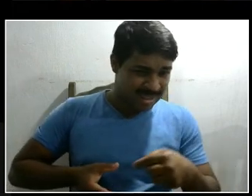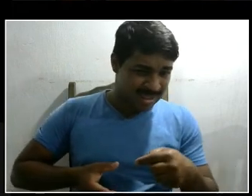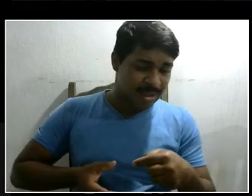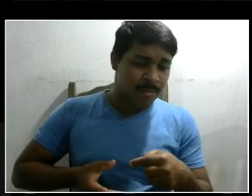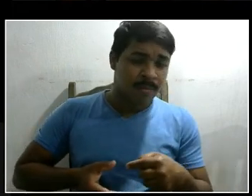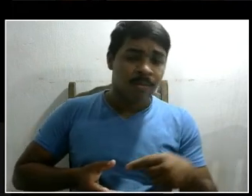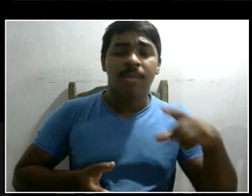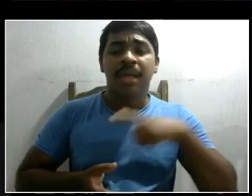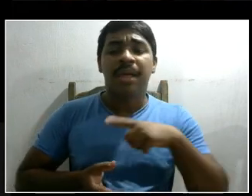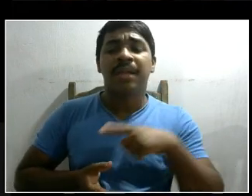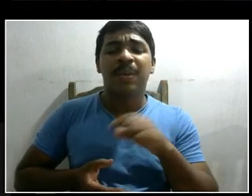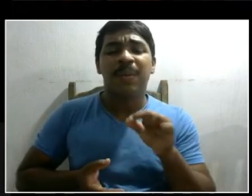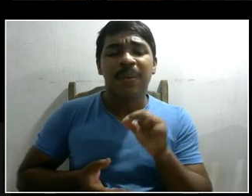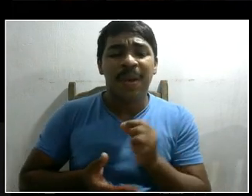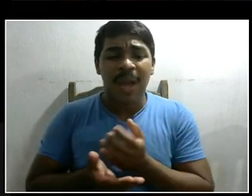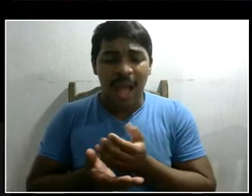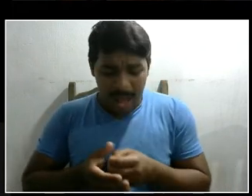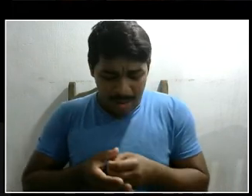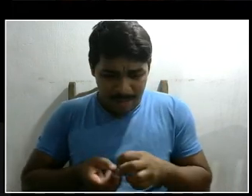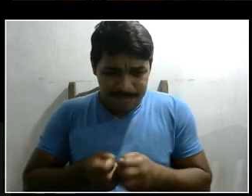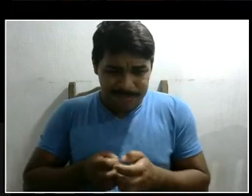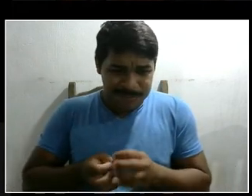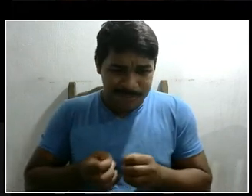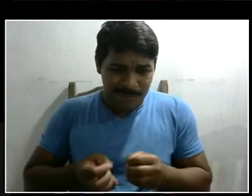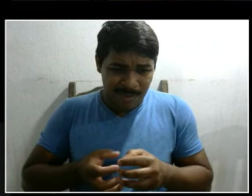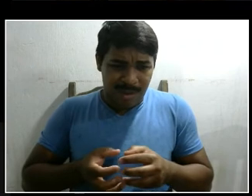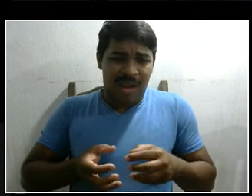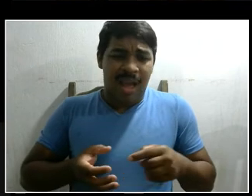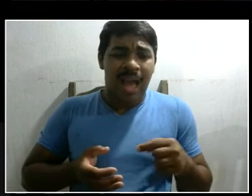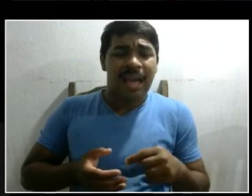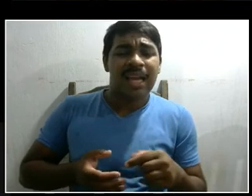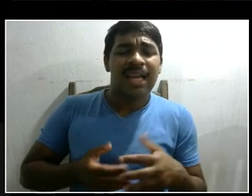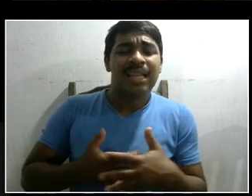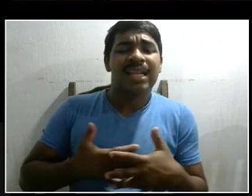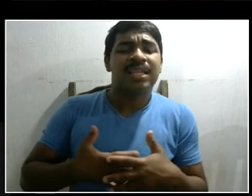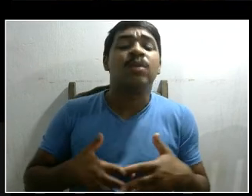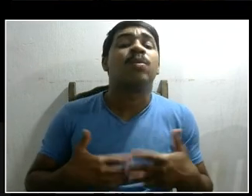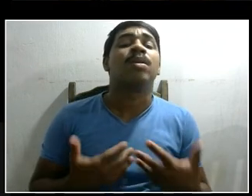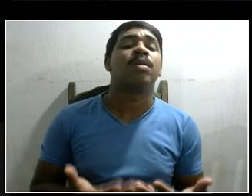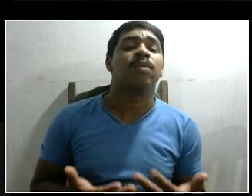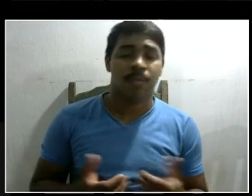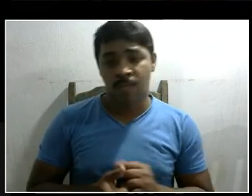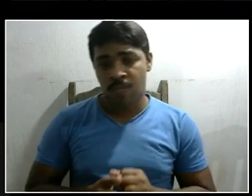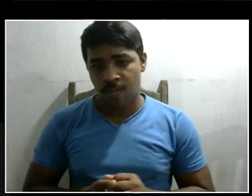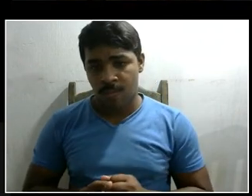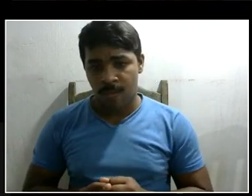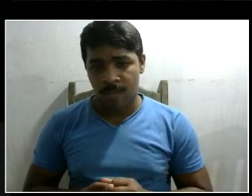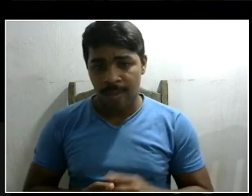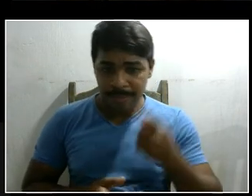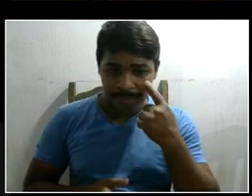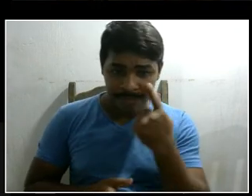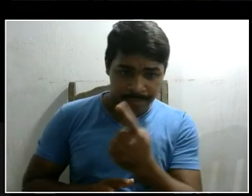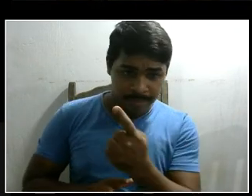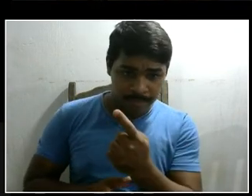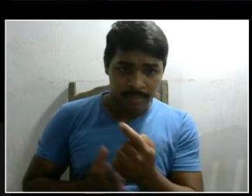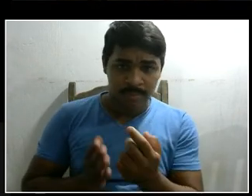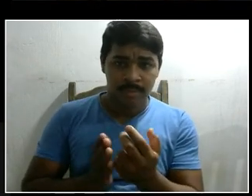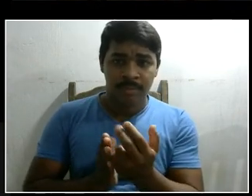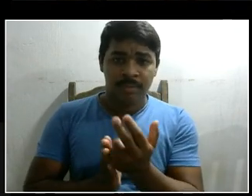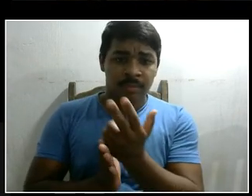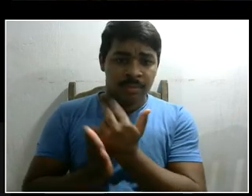o desenvolvimento do embrião. Então, é importante a gente saber a origem desse tecido. Então, eu coloquei essa figura aqui dos